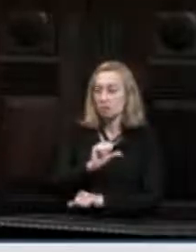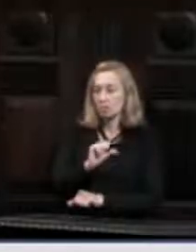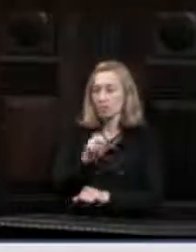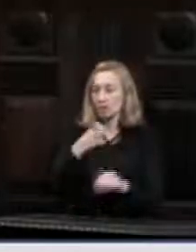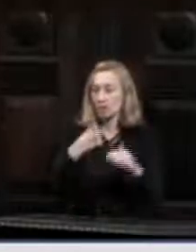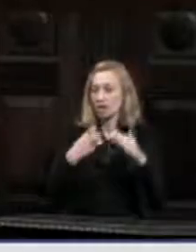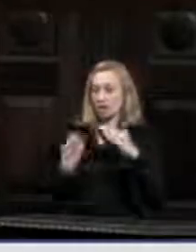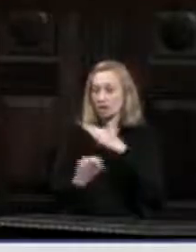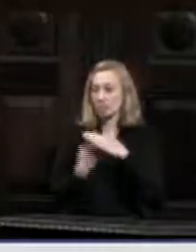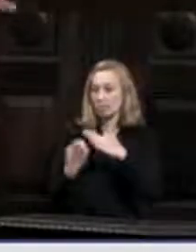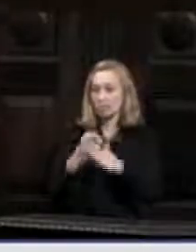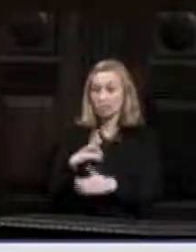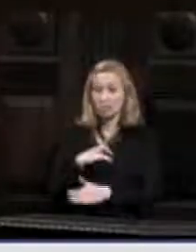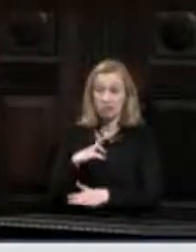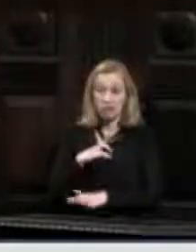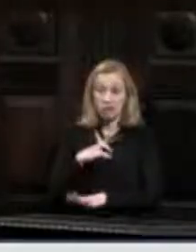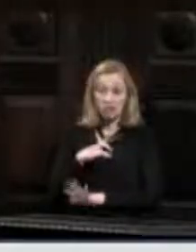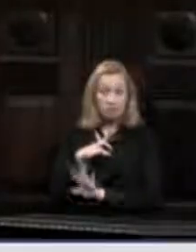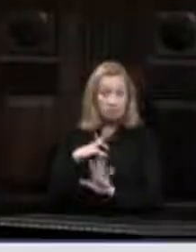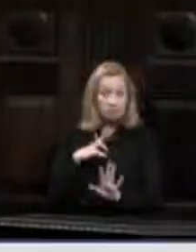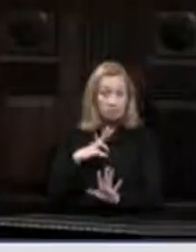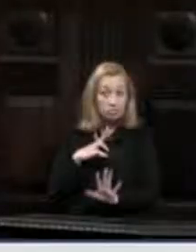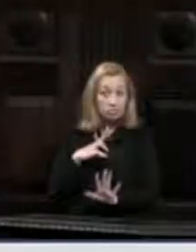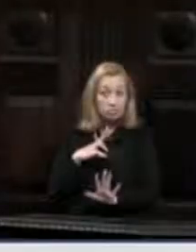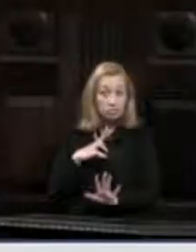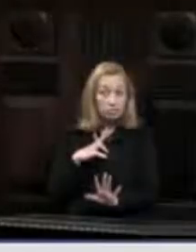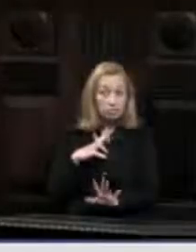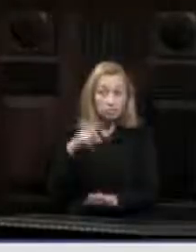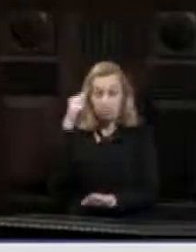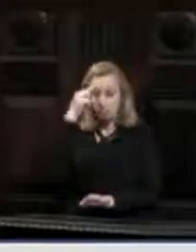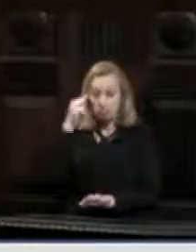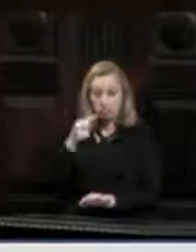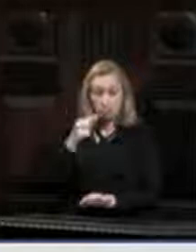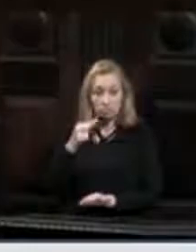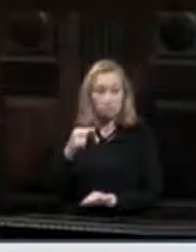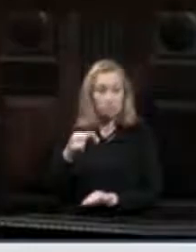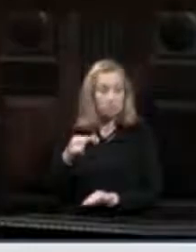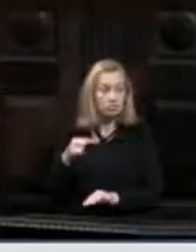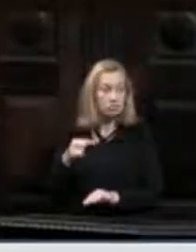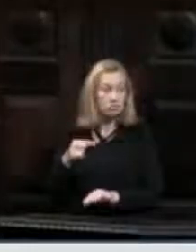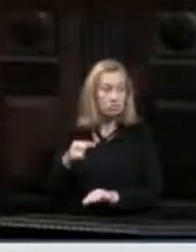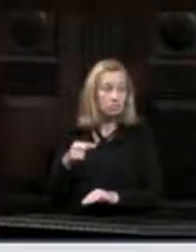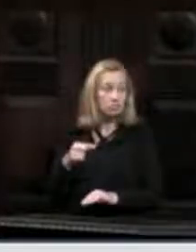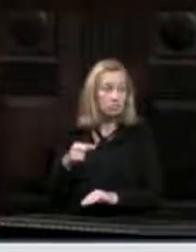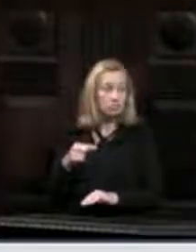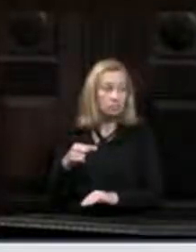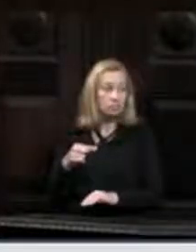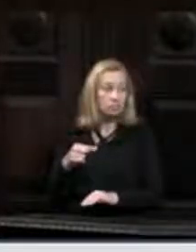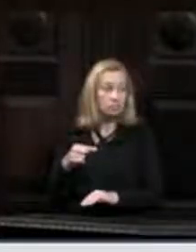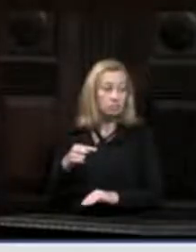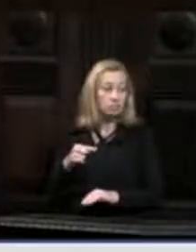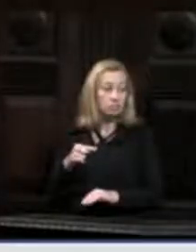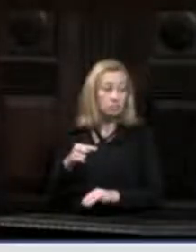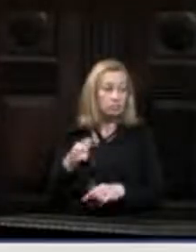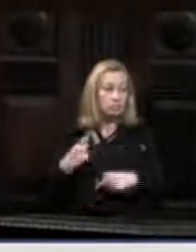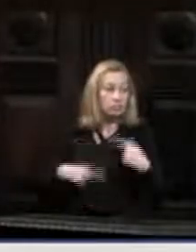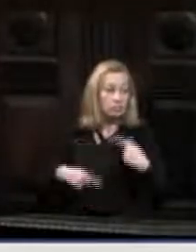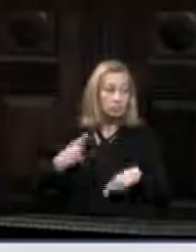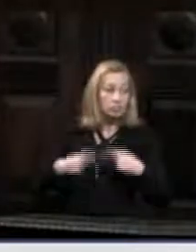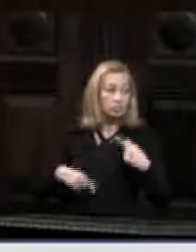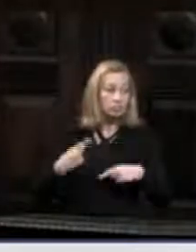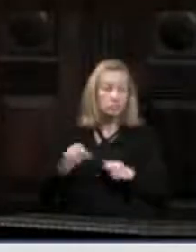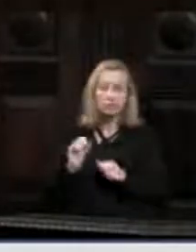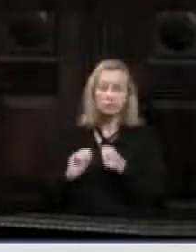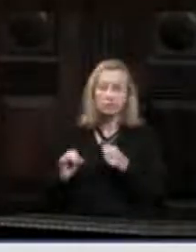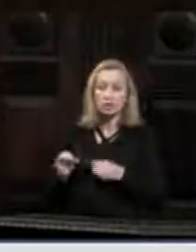reguladora com autonomia dos governantes que faz o trabalho de regulagem. A